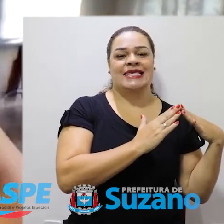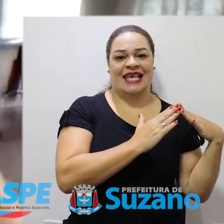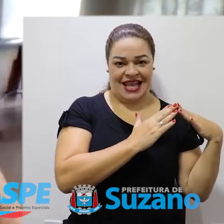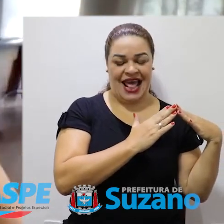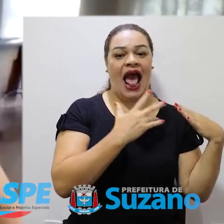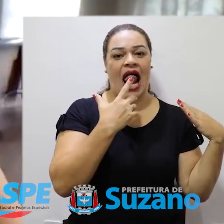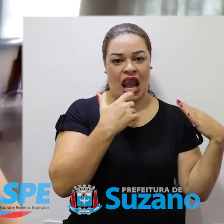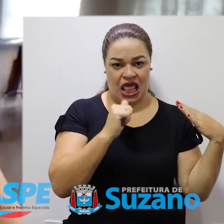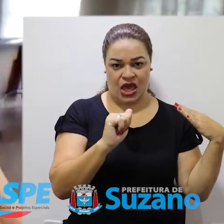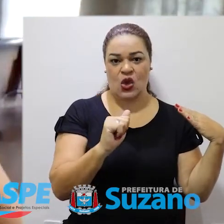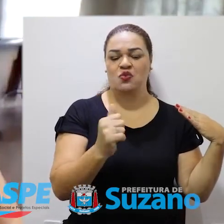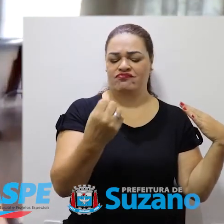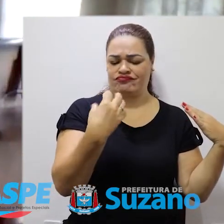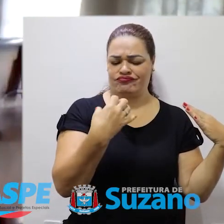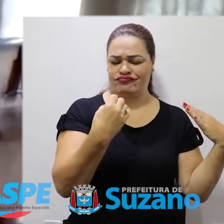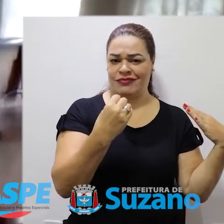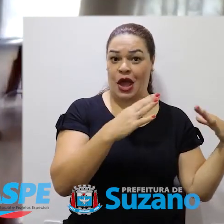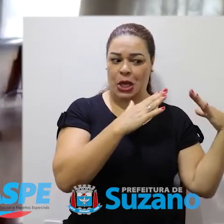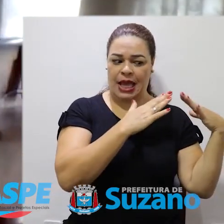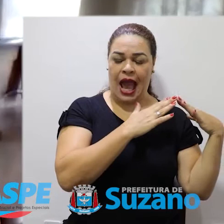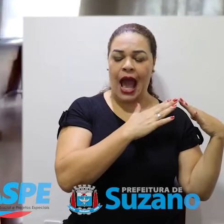parar que isso aqui é uma casa e que eu estou falando nessa